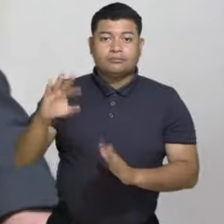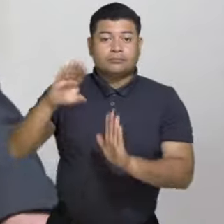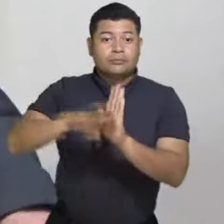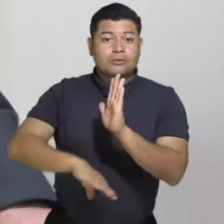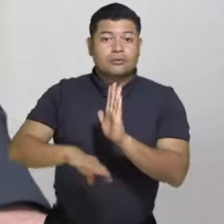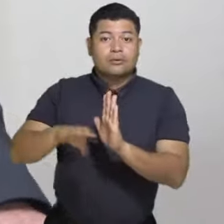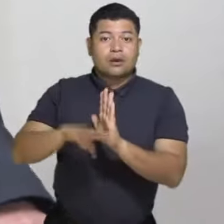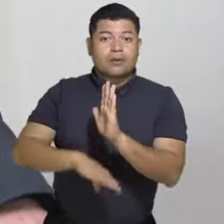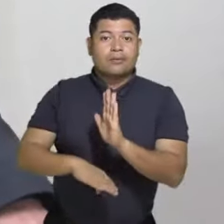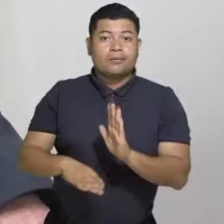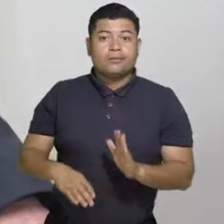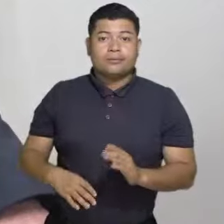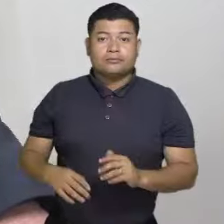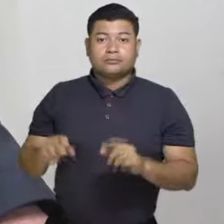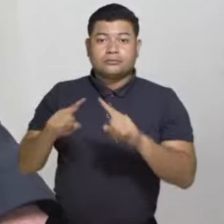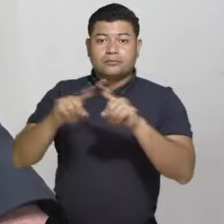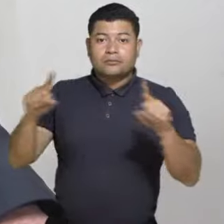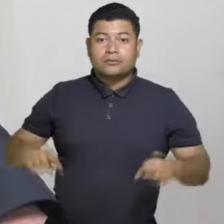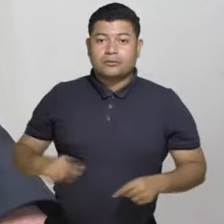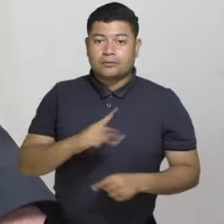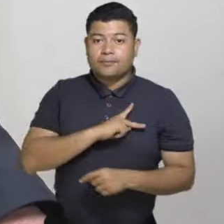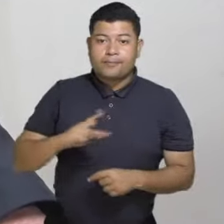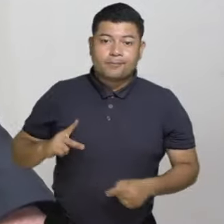dos nossos servidores públicos.